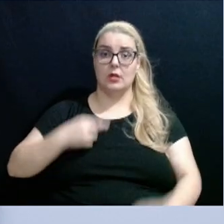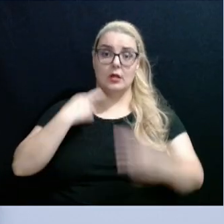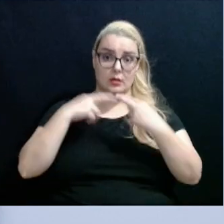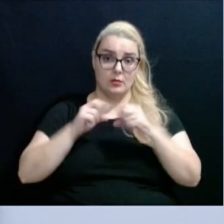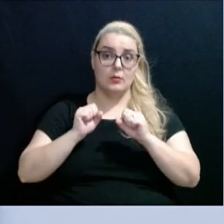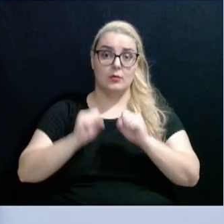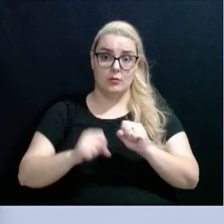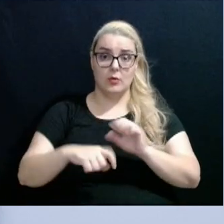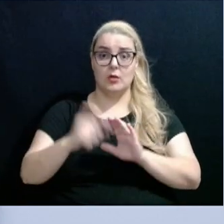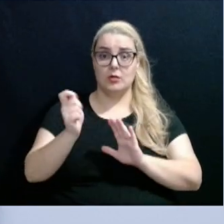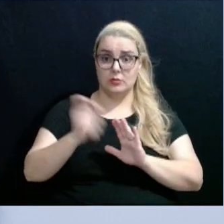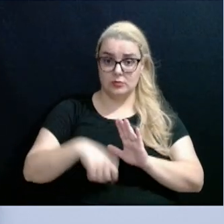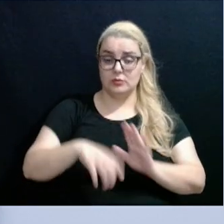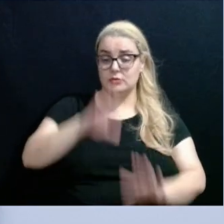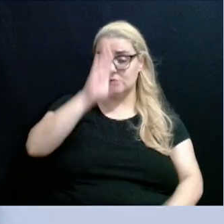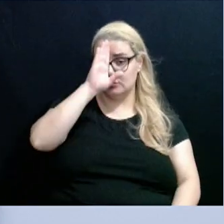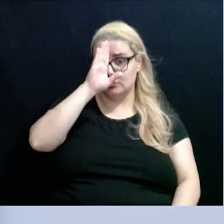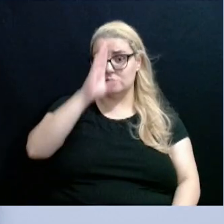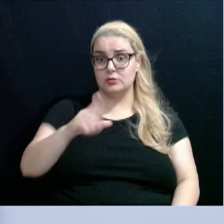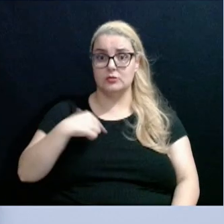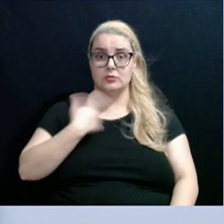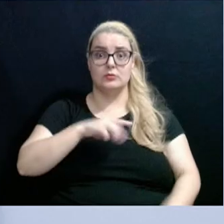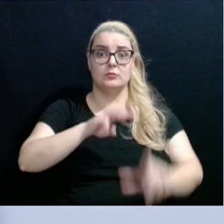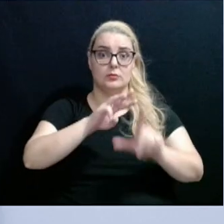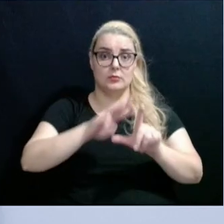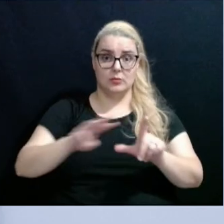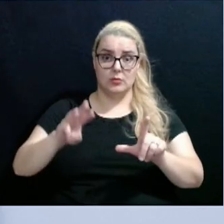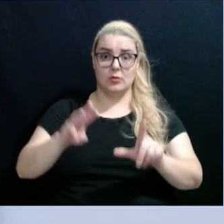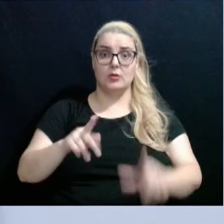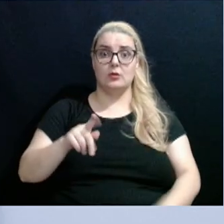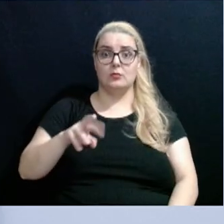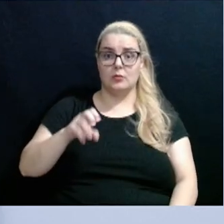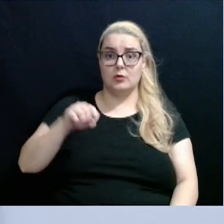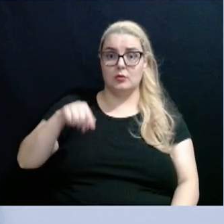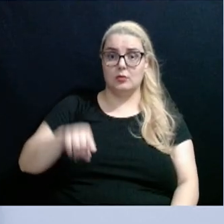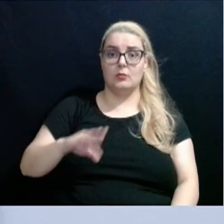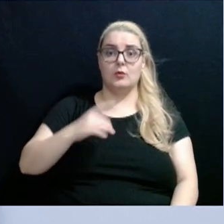registrada diretamente no nosso site, que é